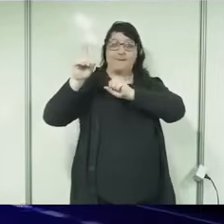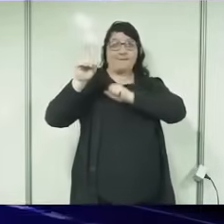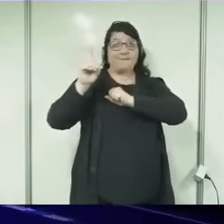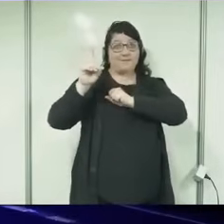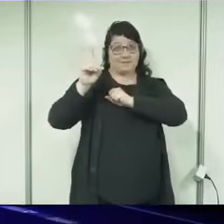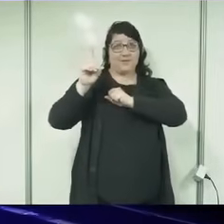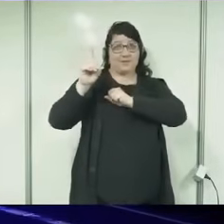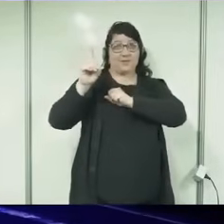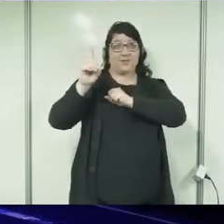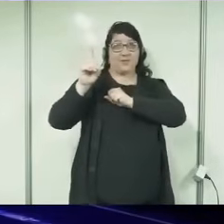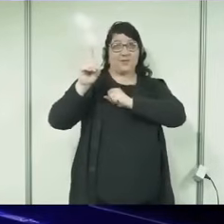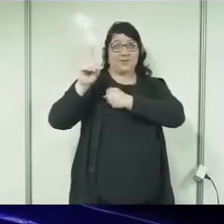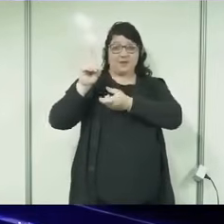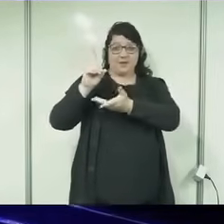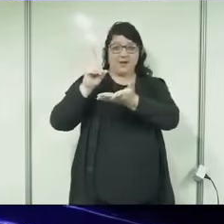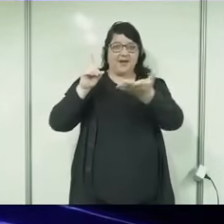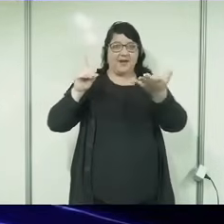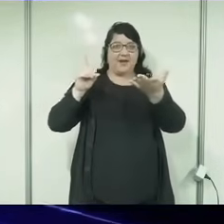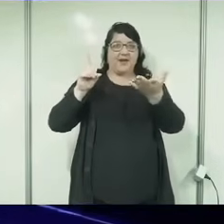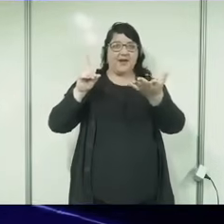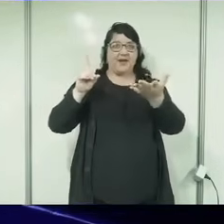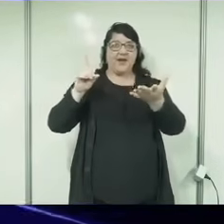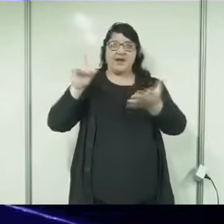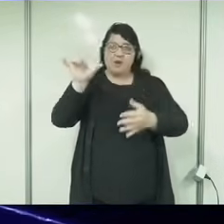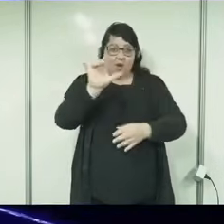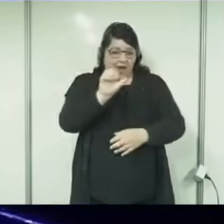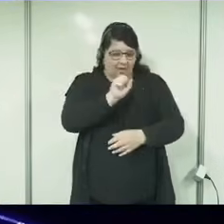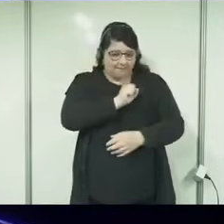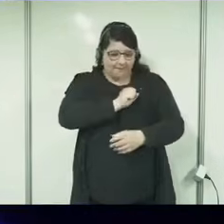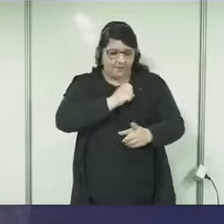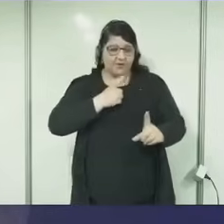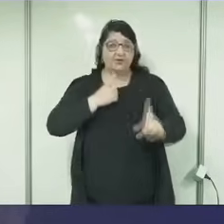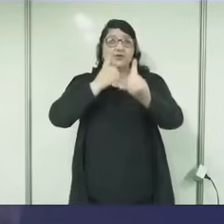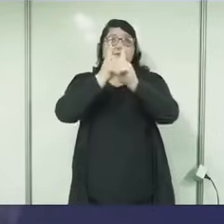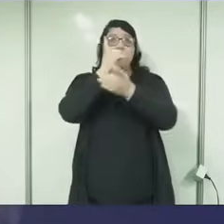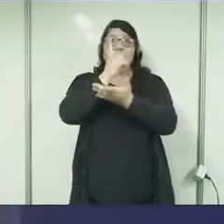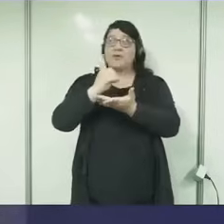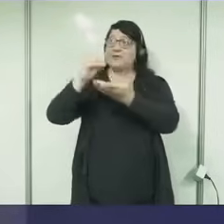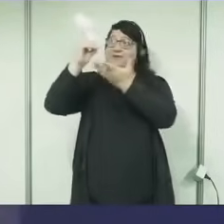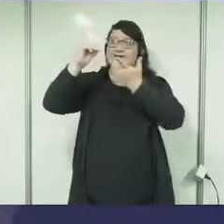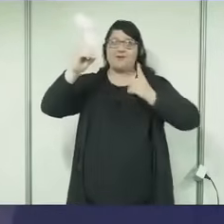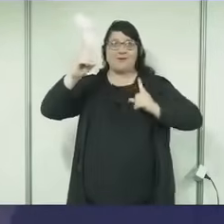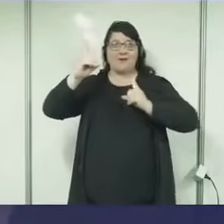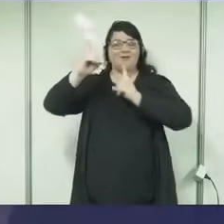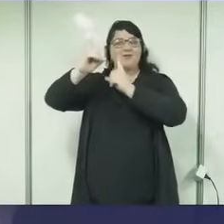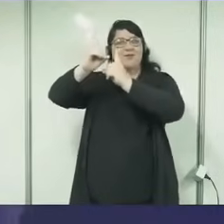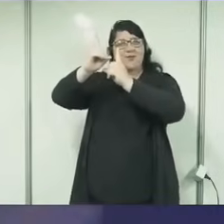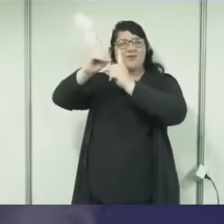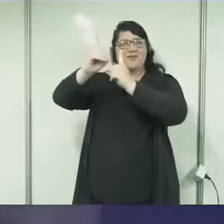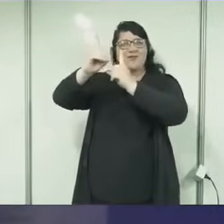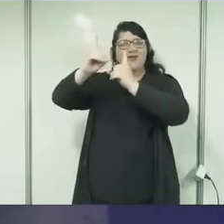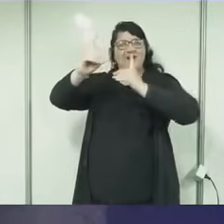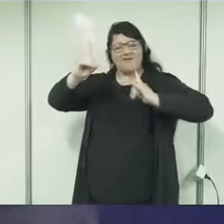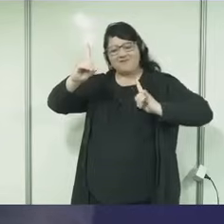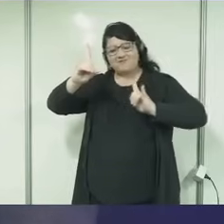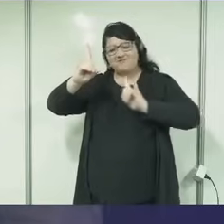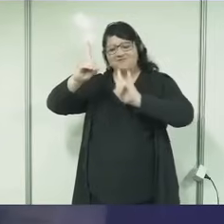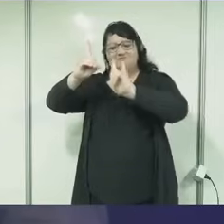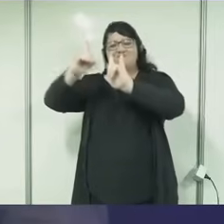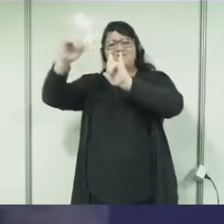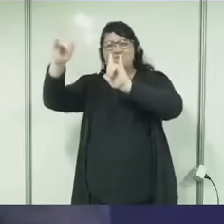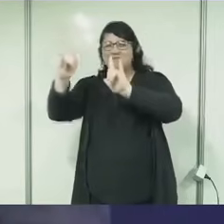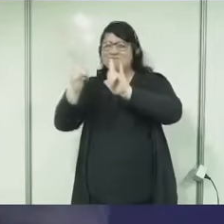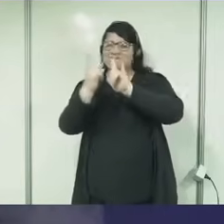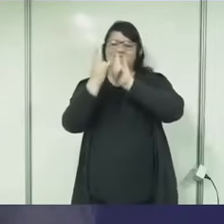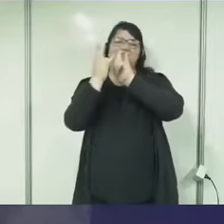encontra Deus. E o amor acontece nos nossos relacionamentos, no nosso dia a dia. Por isso,